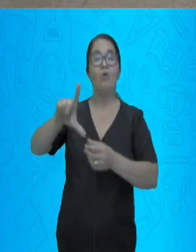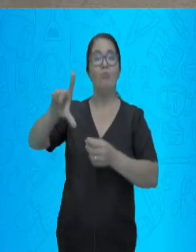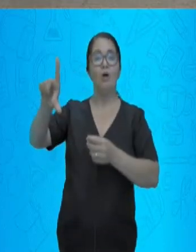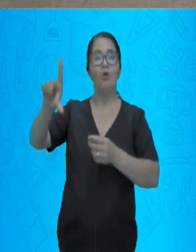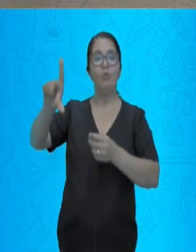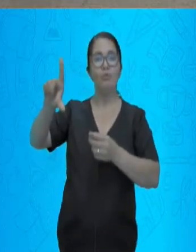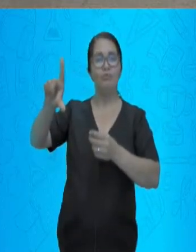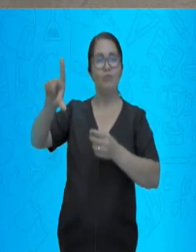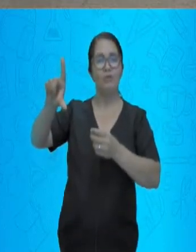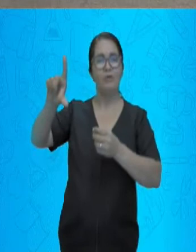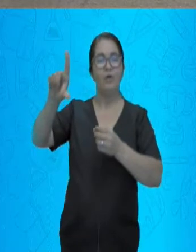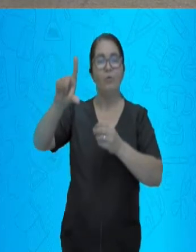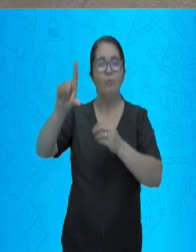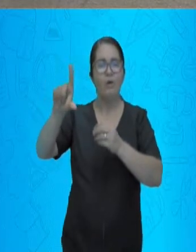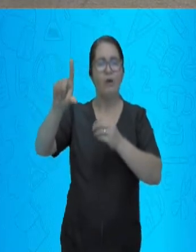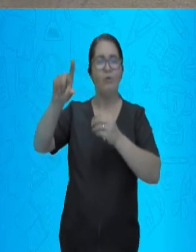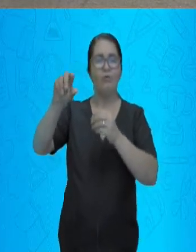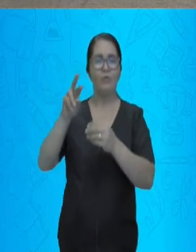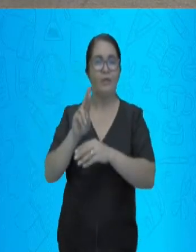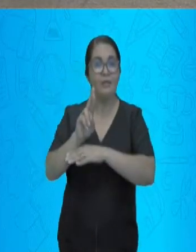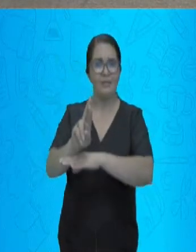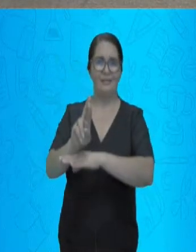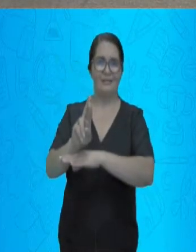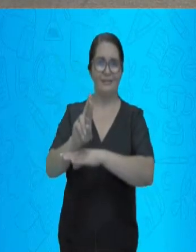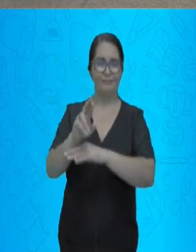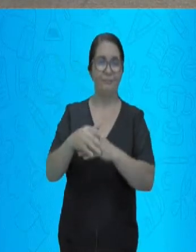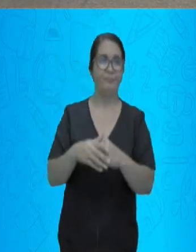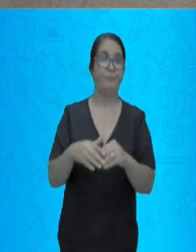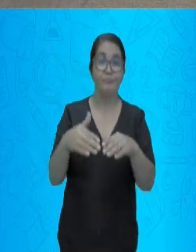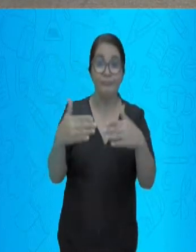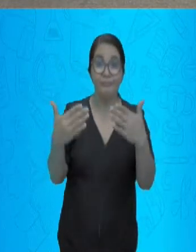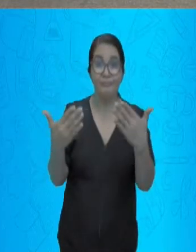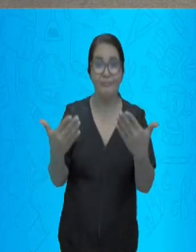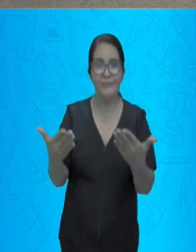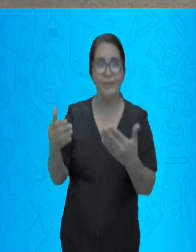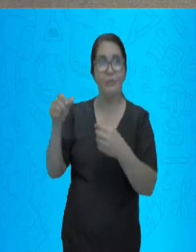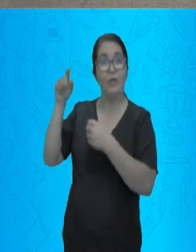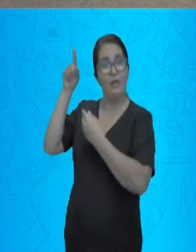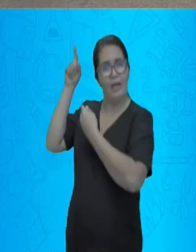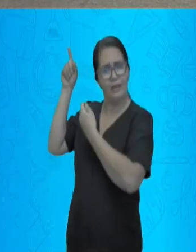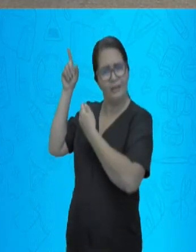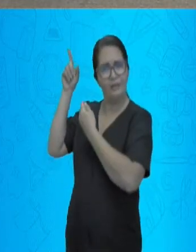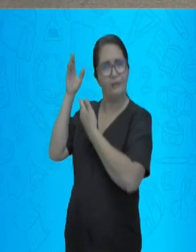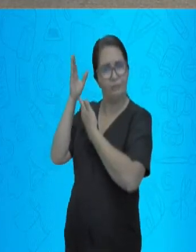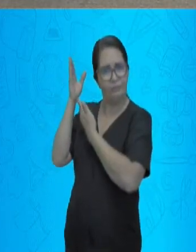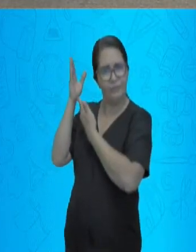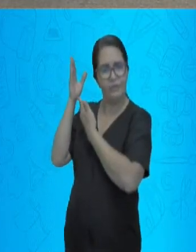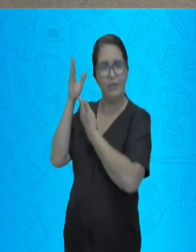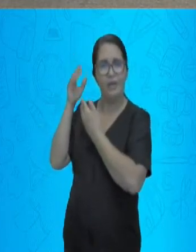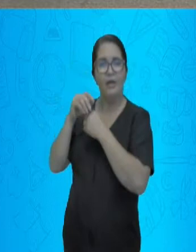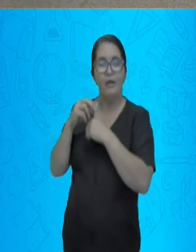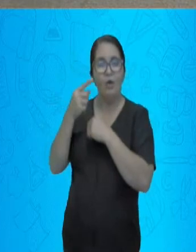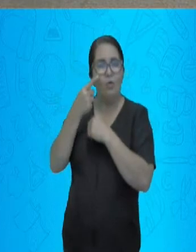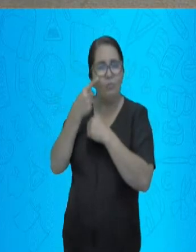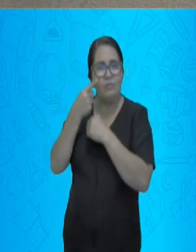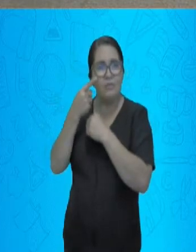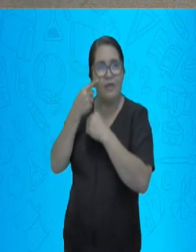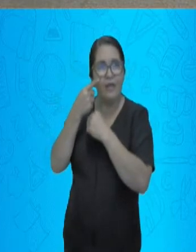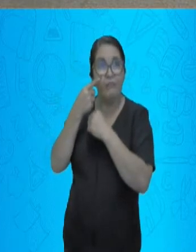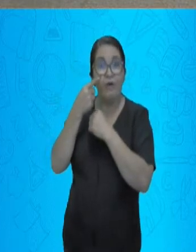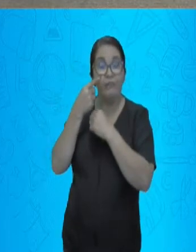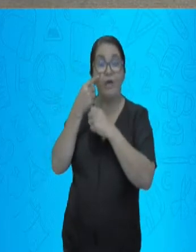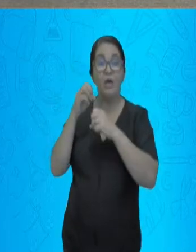está exatamente saindo aqui pela chaminé de fábrica,